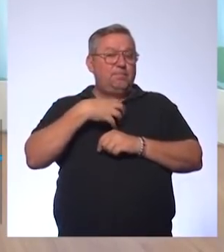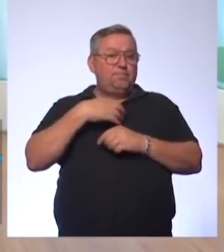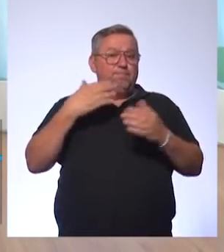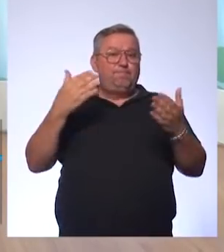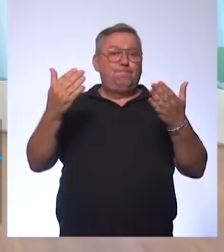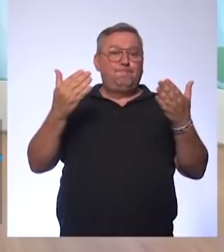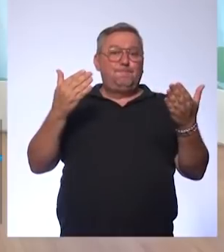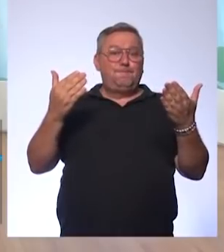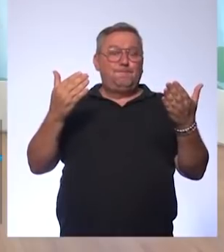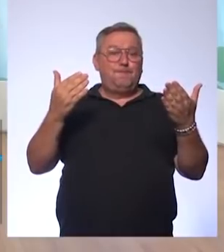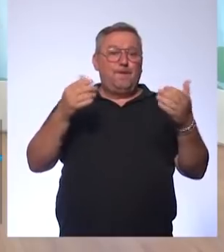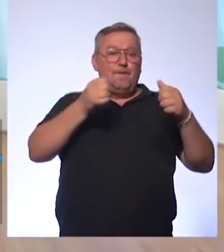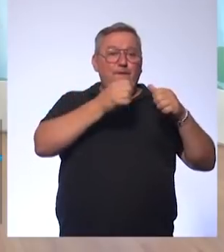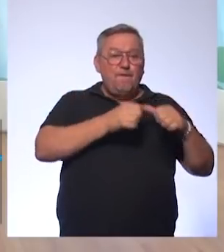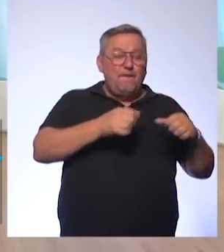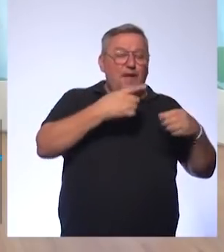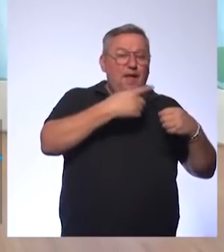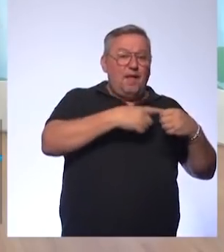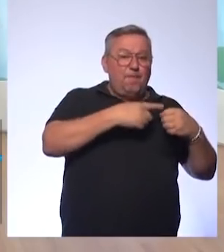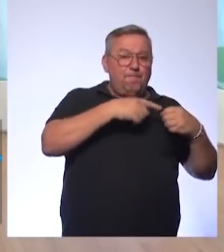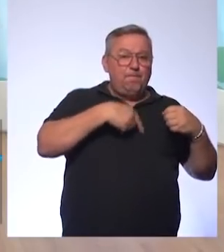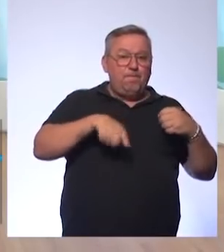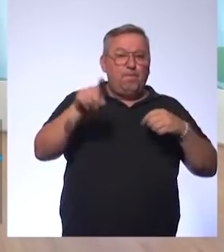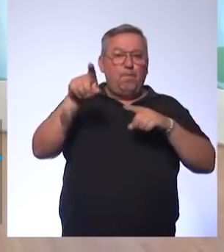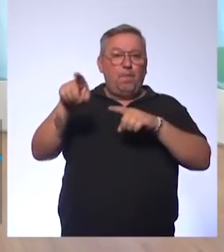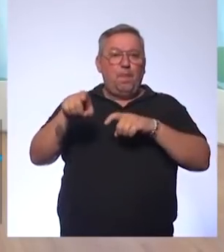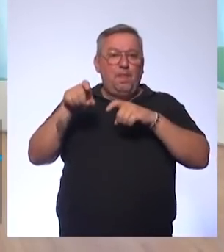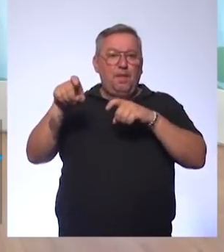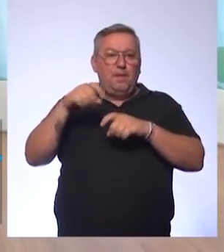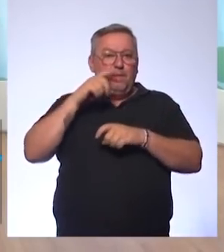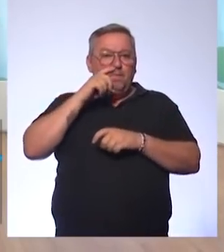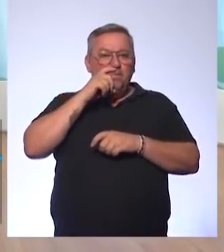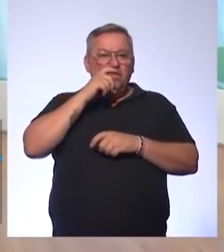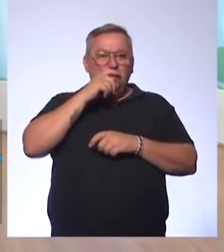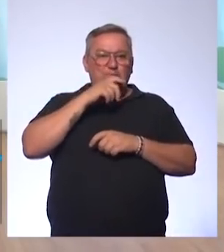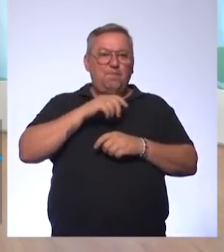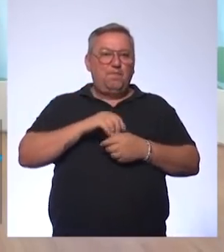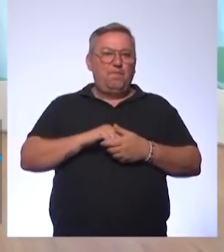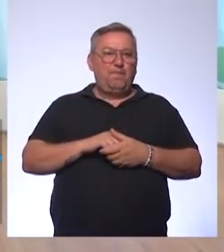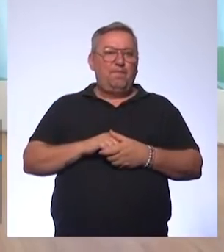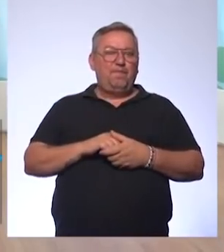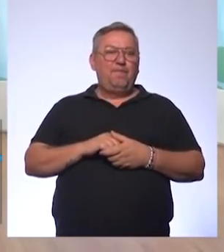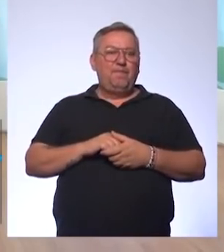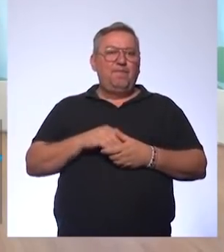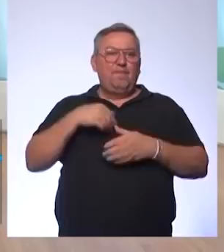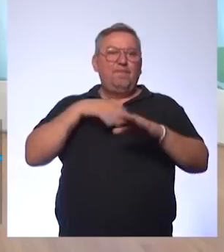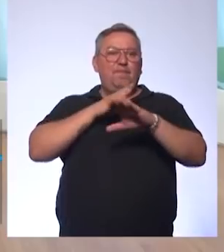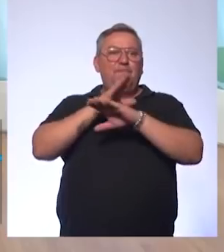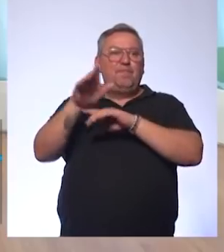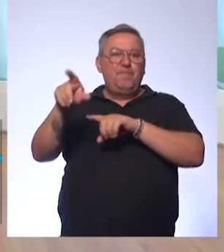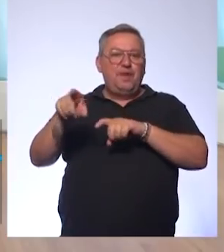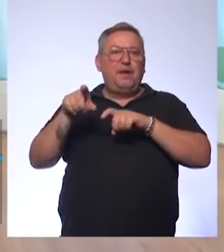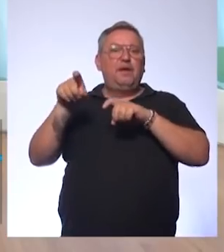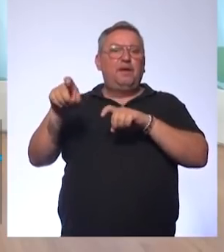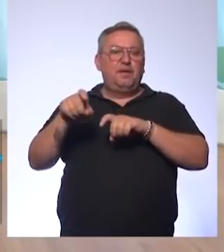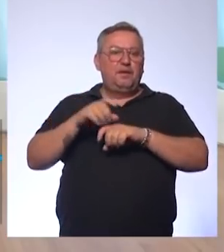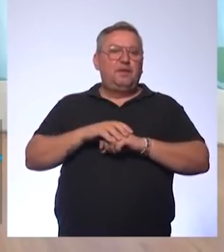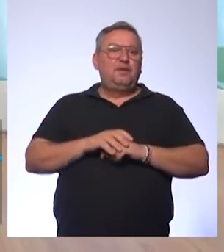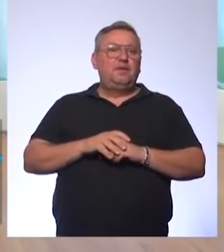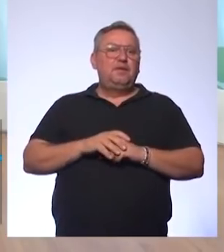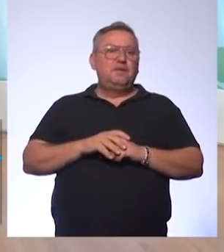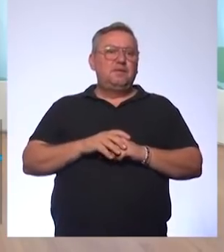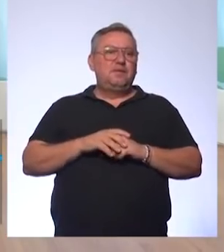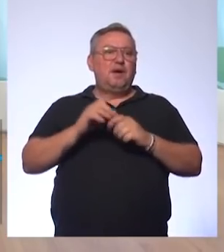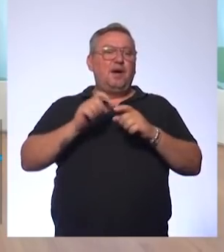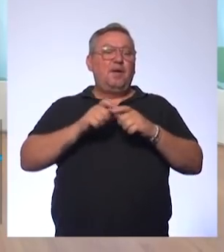Vocês iam ficar na cidade ou vocês iam para os campos? Eu acho que eu ia para o campo. Ia para o campo, né? A